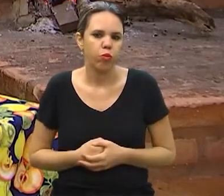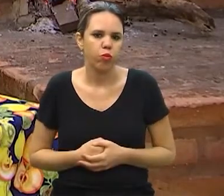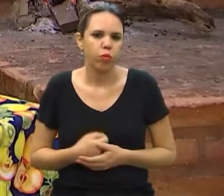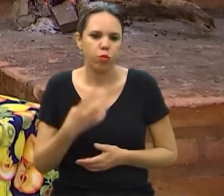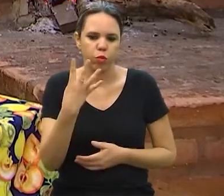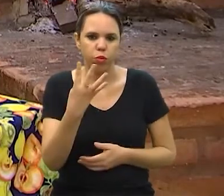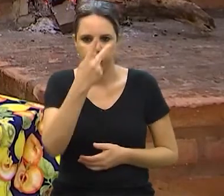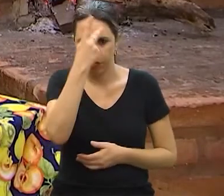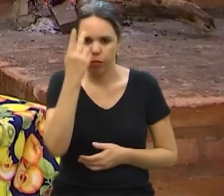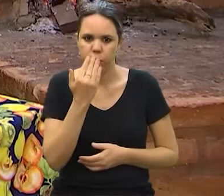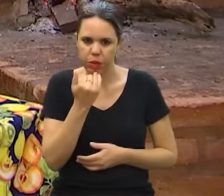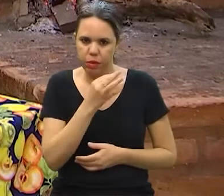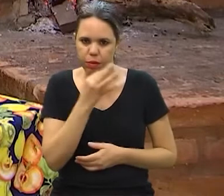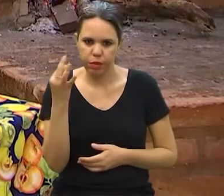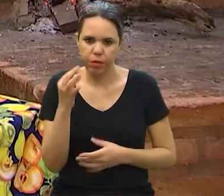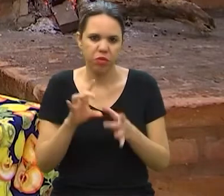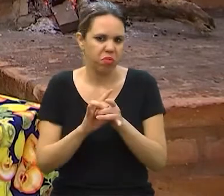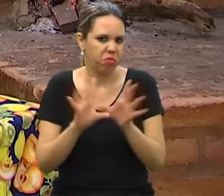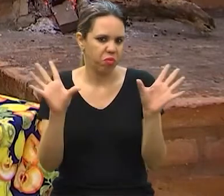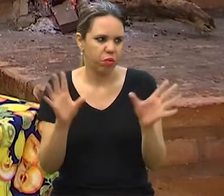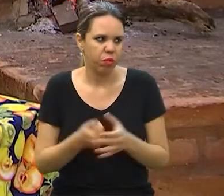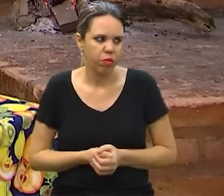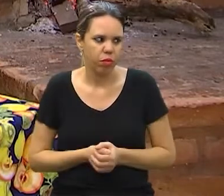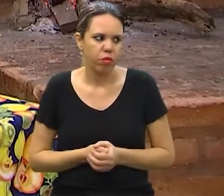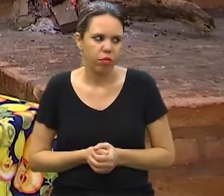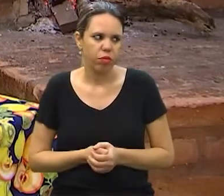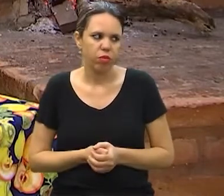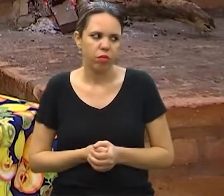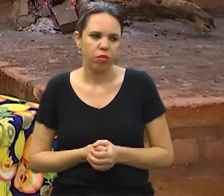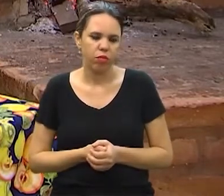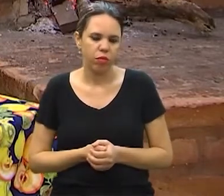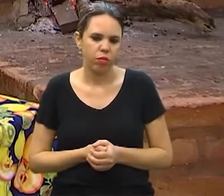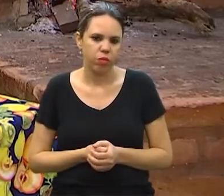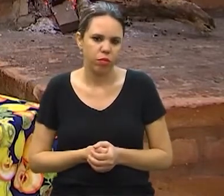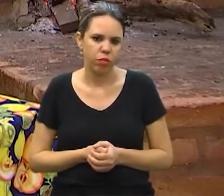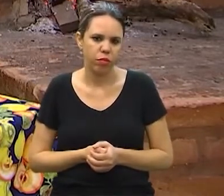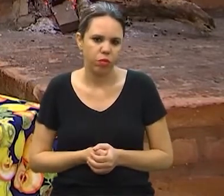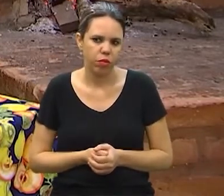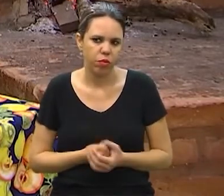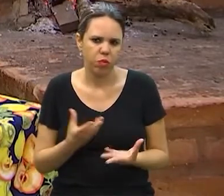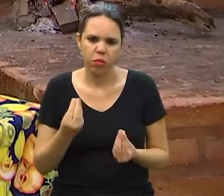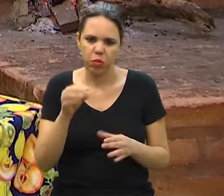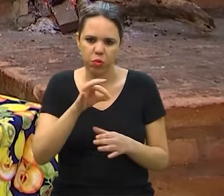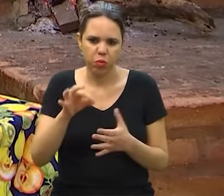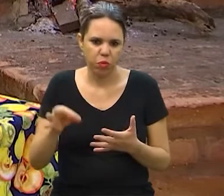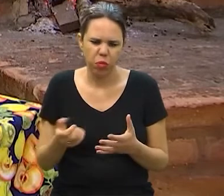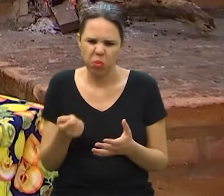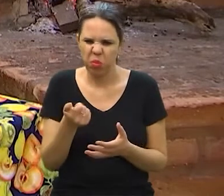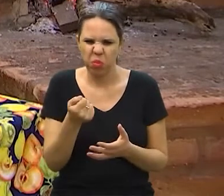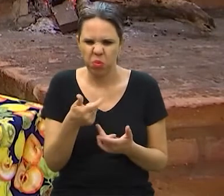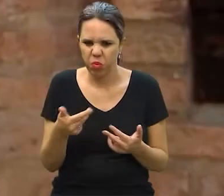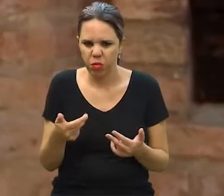pelo menos 4 pessoas comerem bem, né? E à vontade. E à vontade. Ó, não vão muitos ingredientes, vão